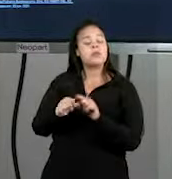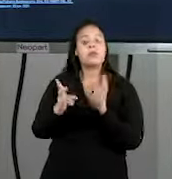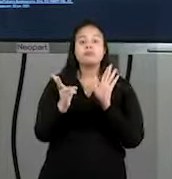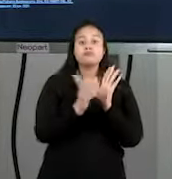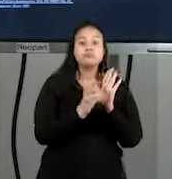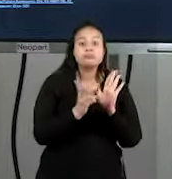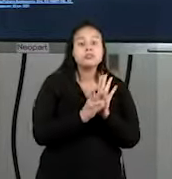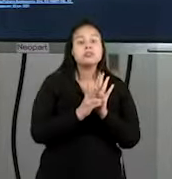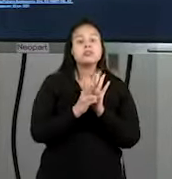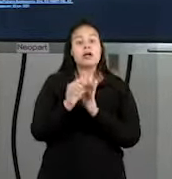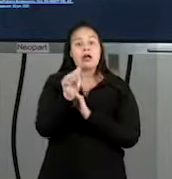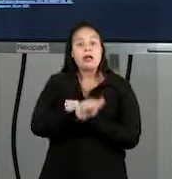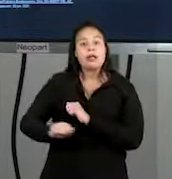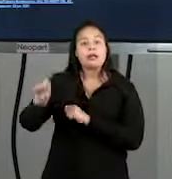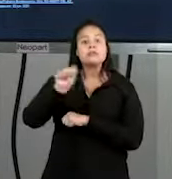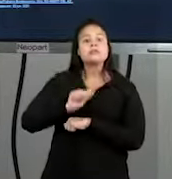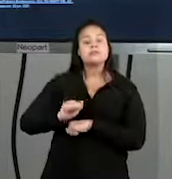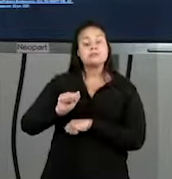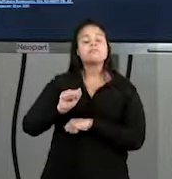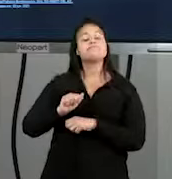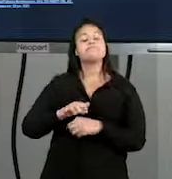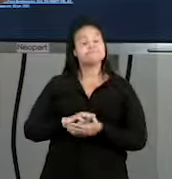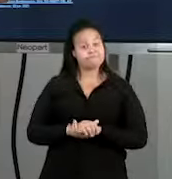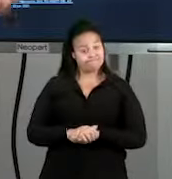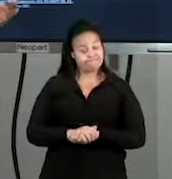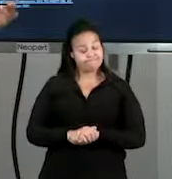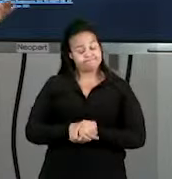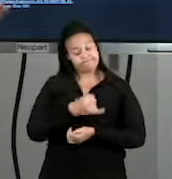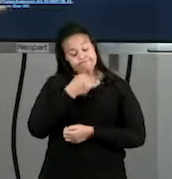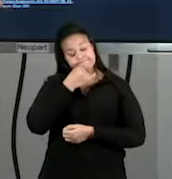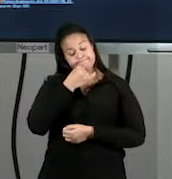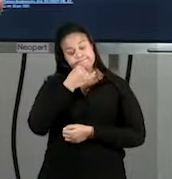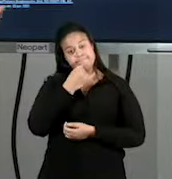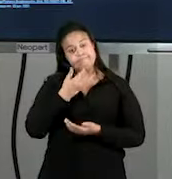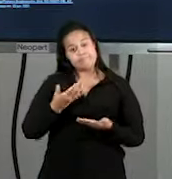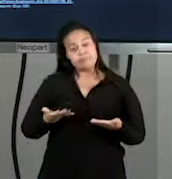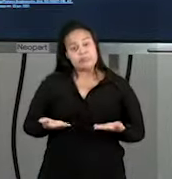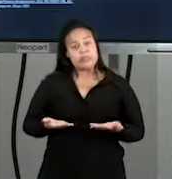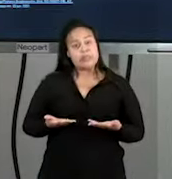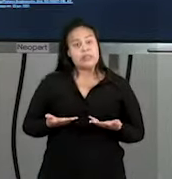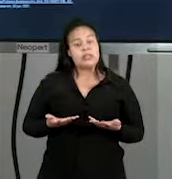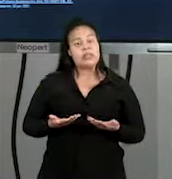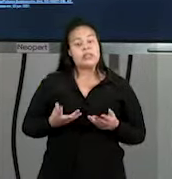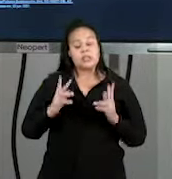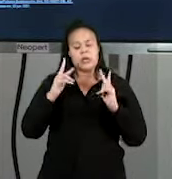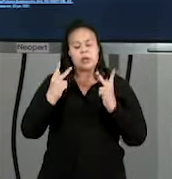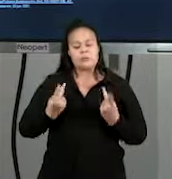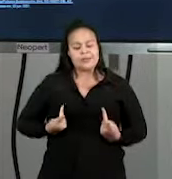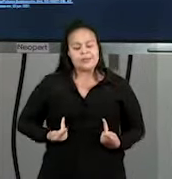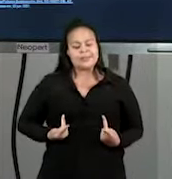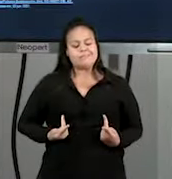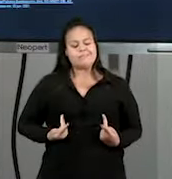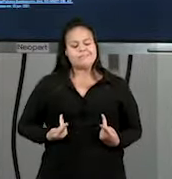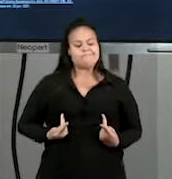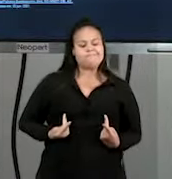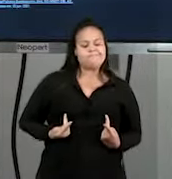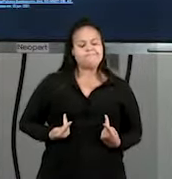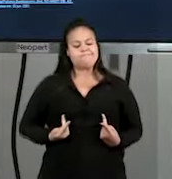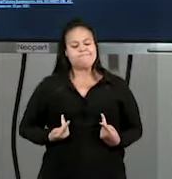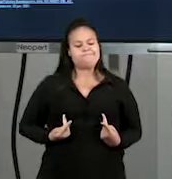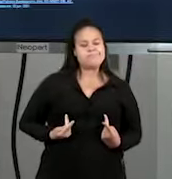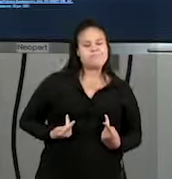os asiáticos. Então, infelizmente, o ser humano ainda não chegou no ponto de